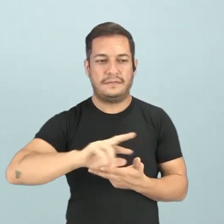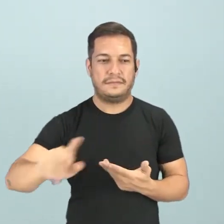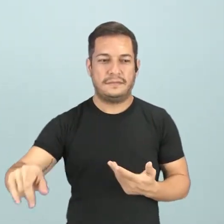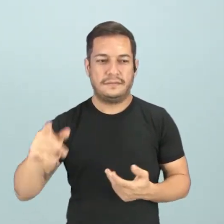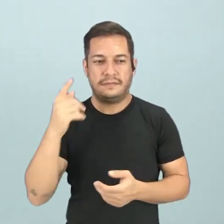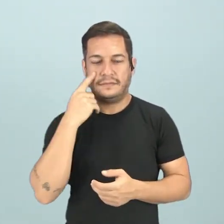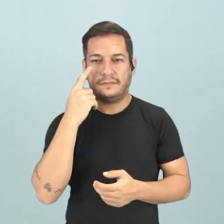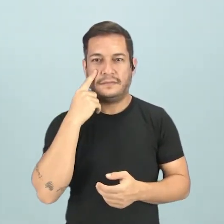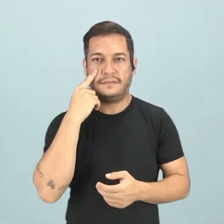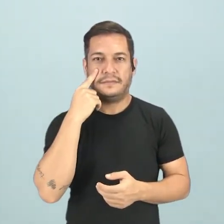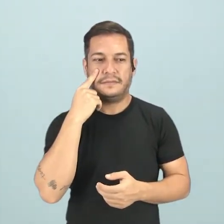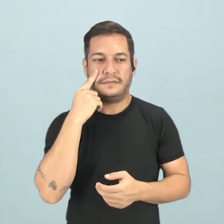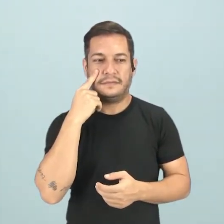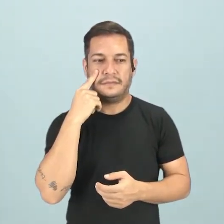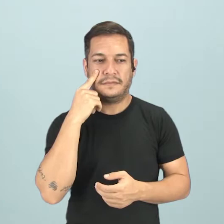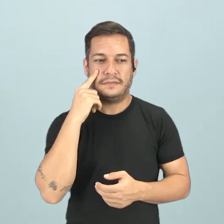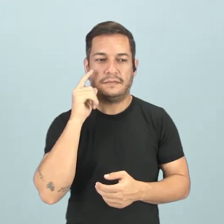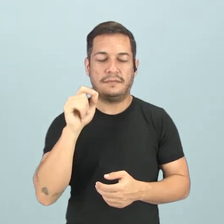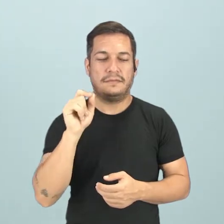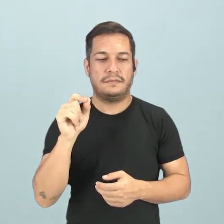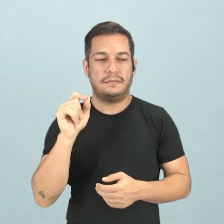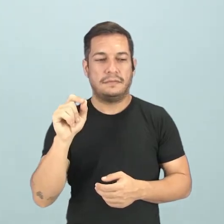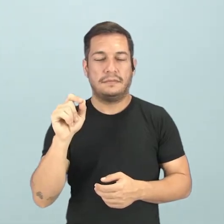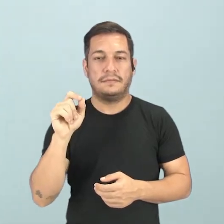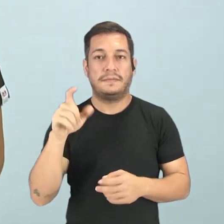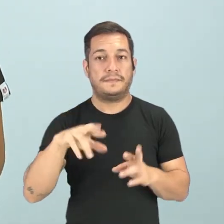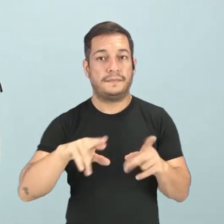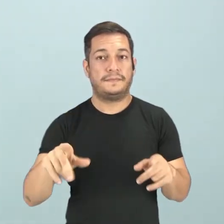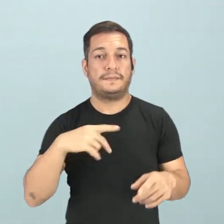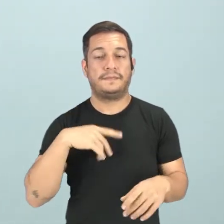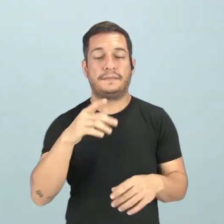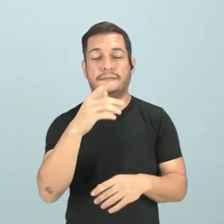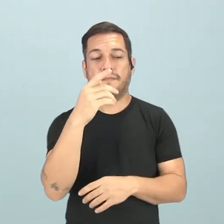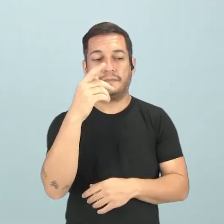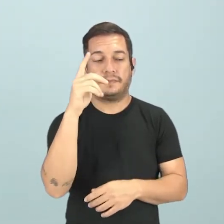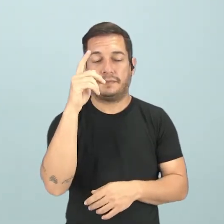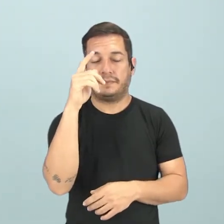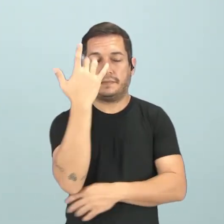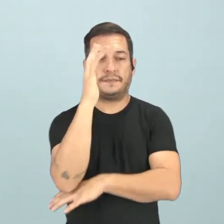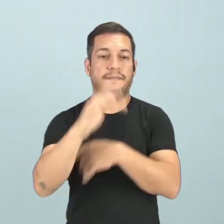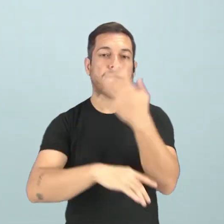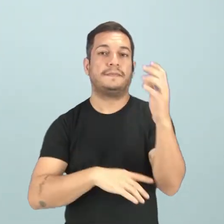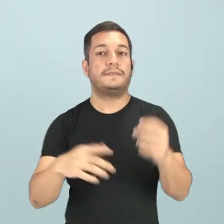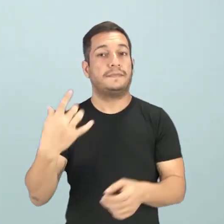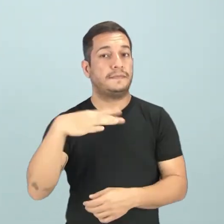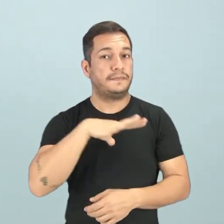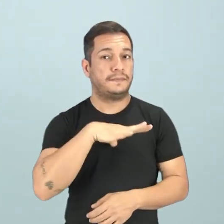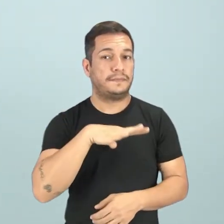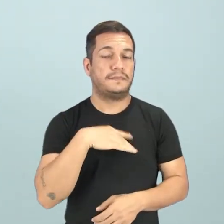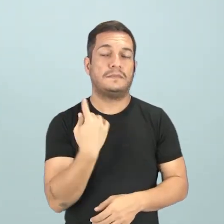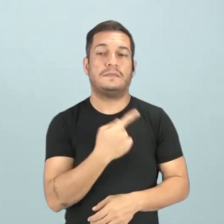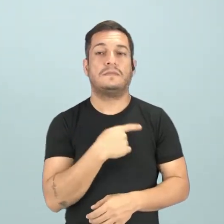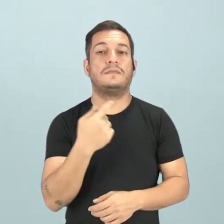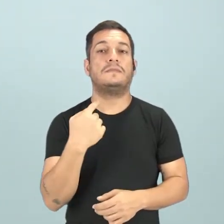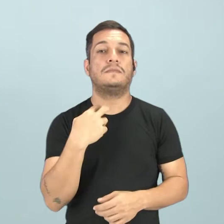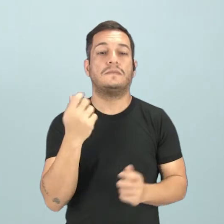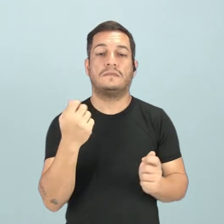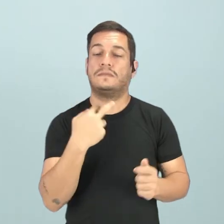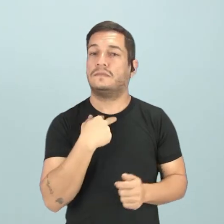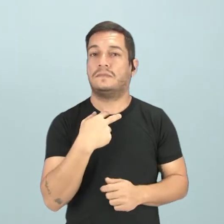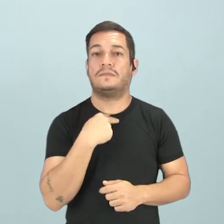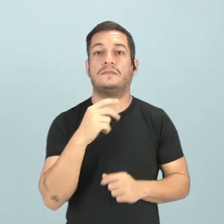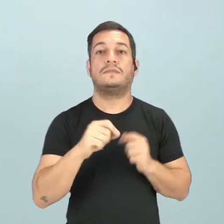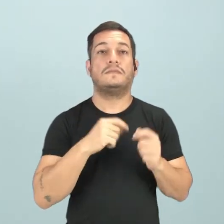rural, diferente da paisagem urbana, né, que a gente não pode observar com a